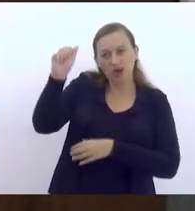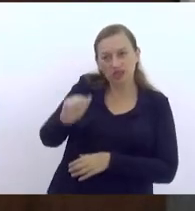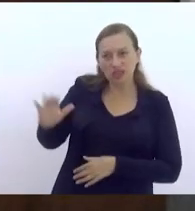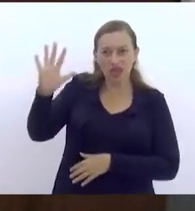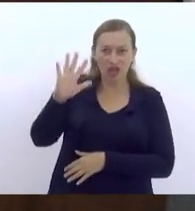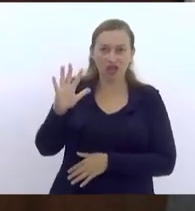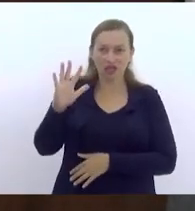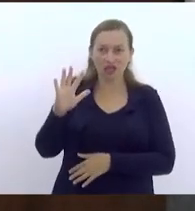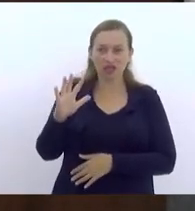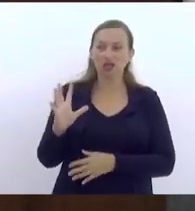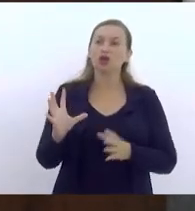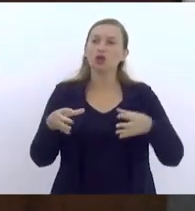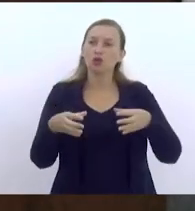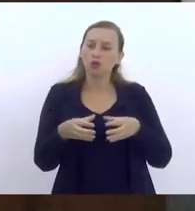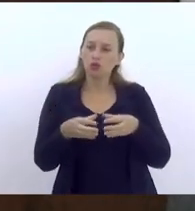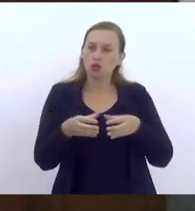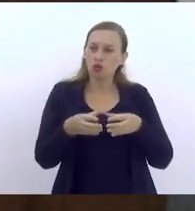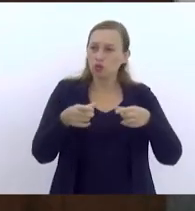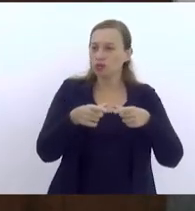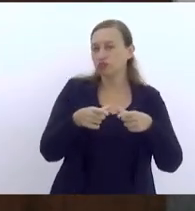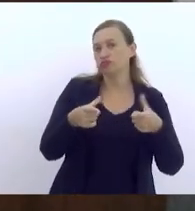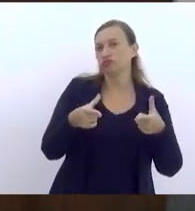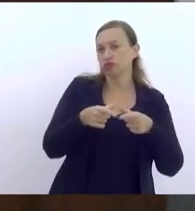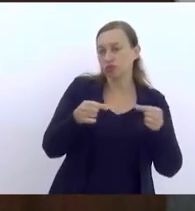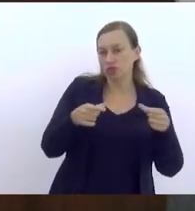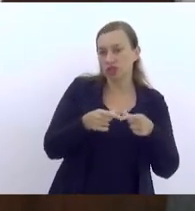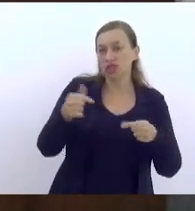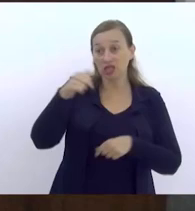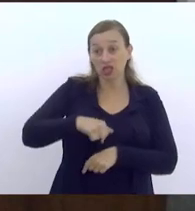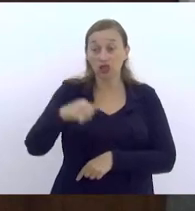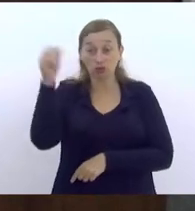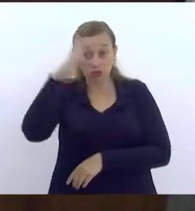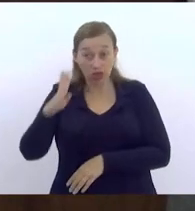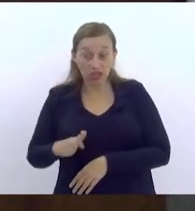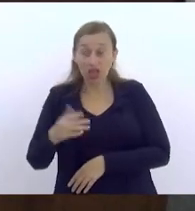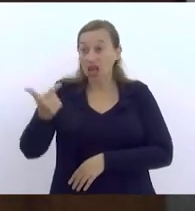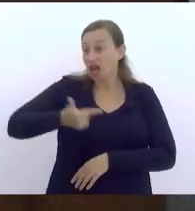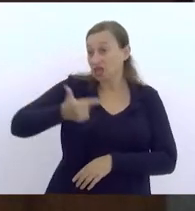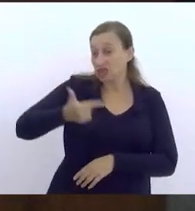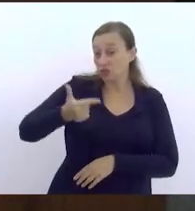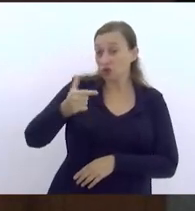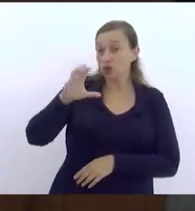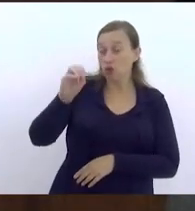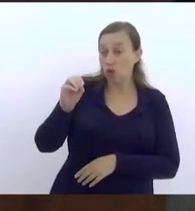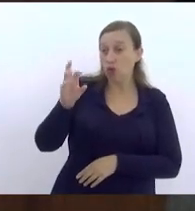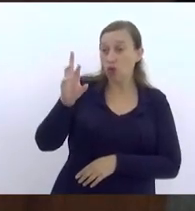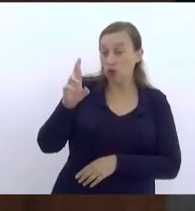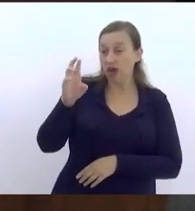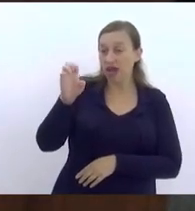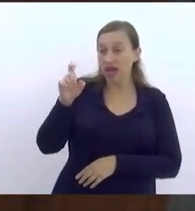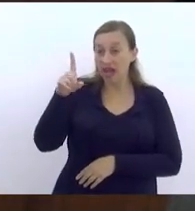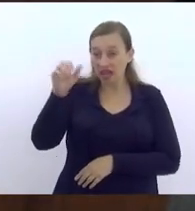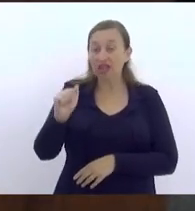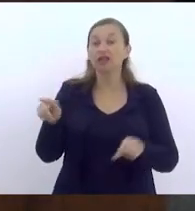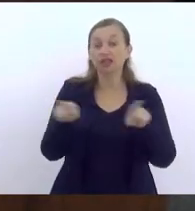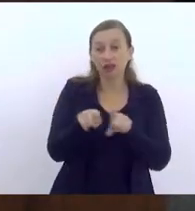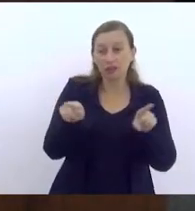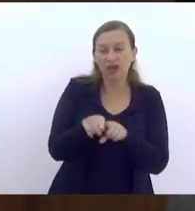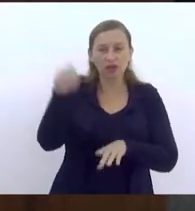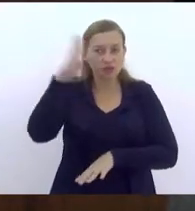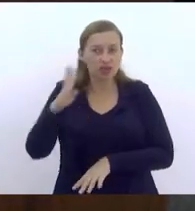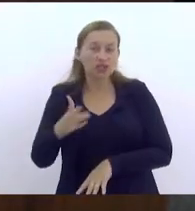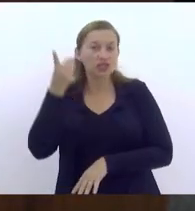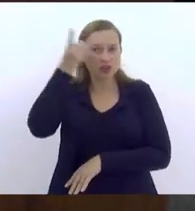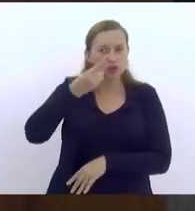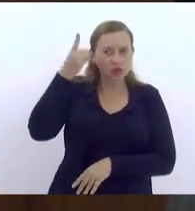maior comunidade japonesa está aqui no Brasil. A segunda maior comunidade coreana também é aqui no Brasil. O deputado Luiz